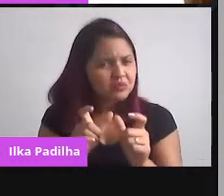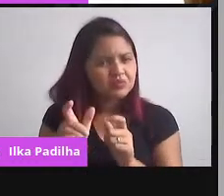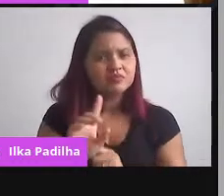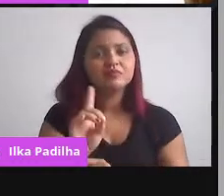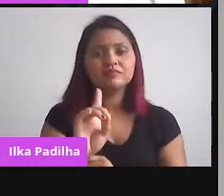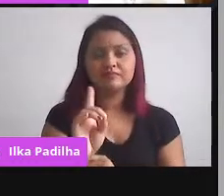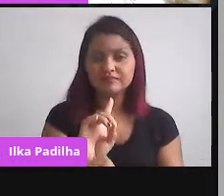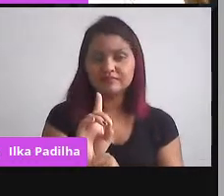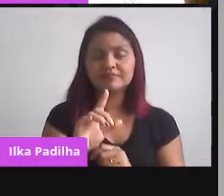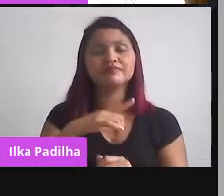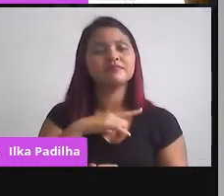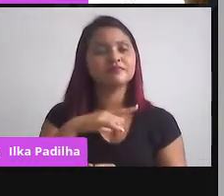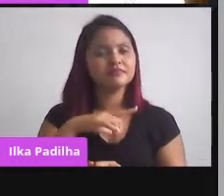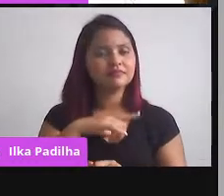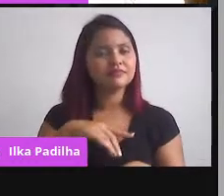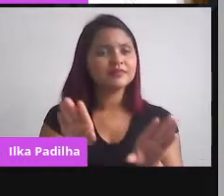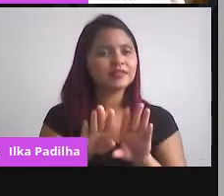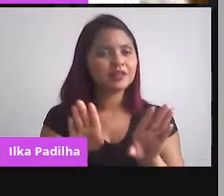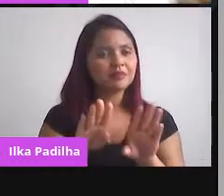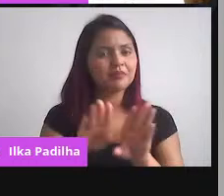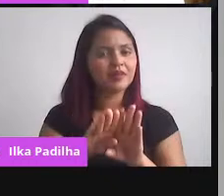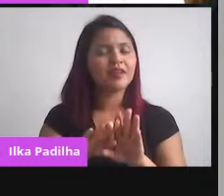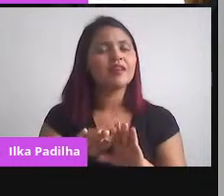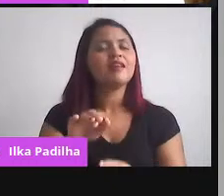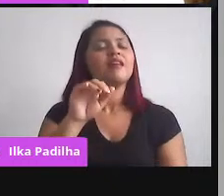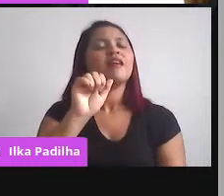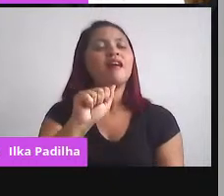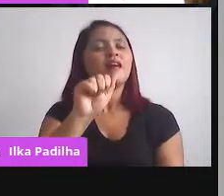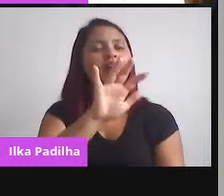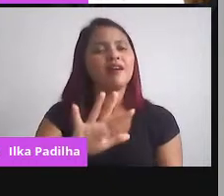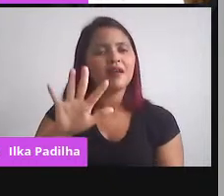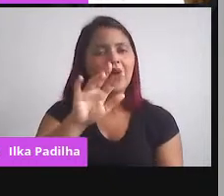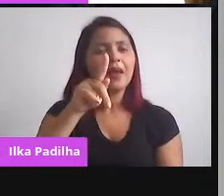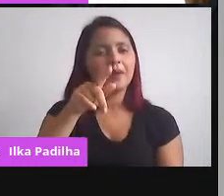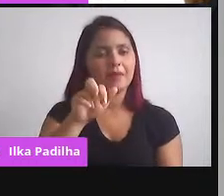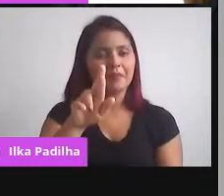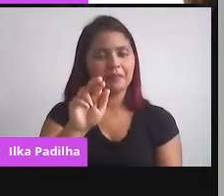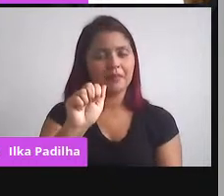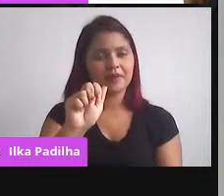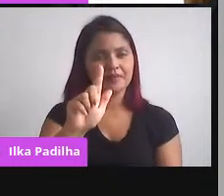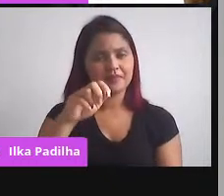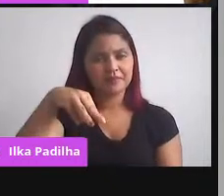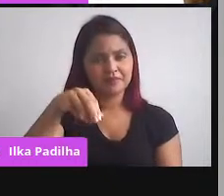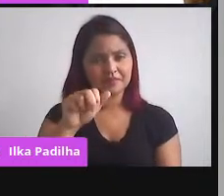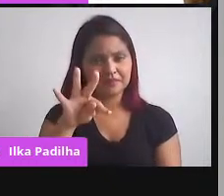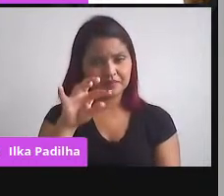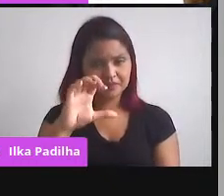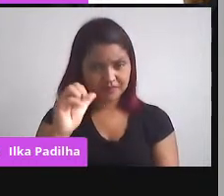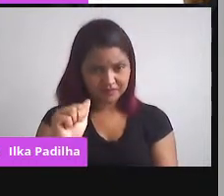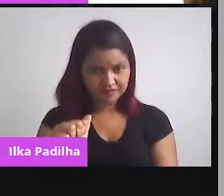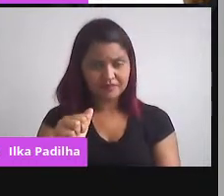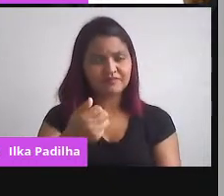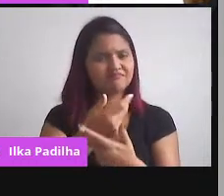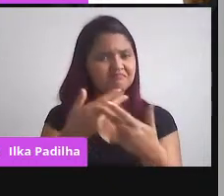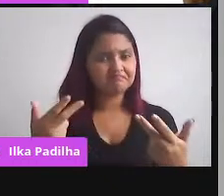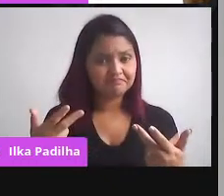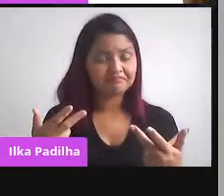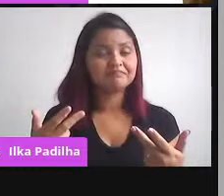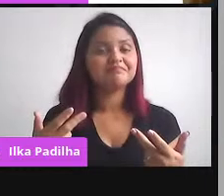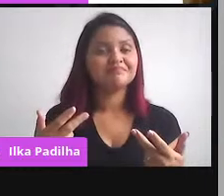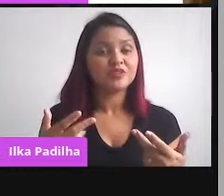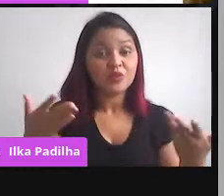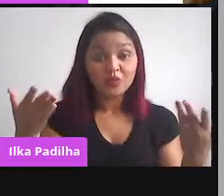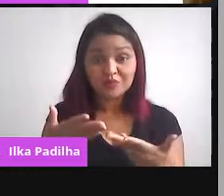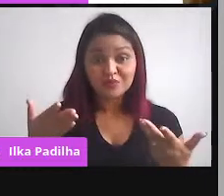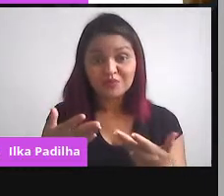também a questão toda pragmática, né? Em corpos orais, escritos, porque hoje eu dou